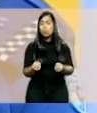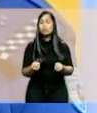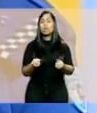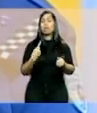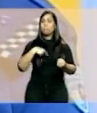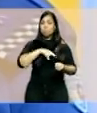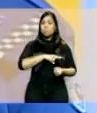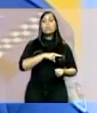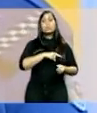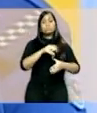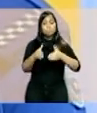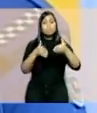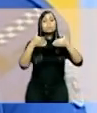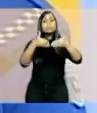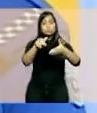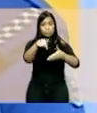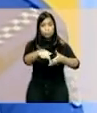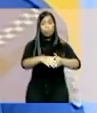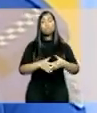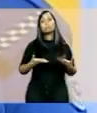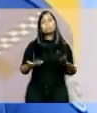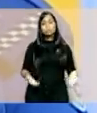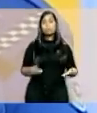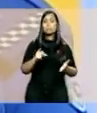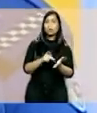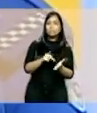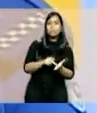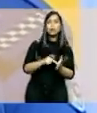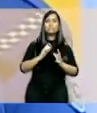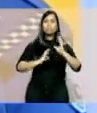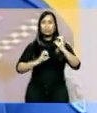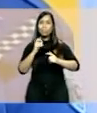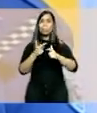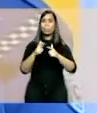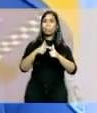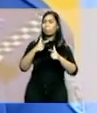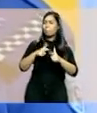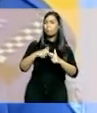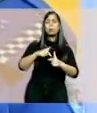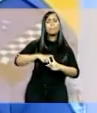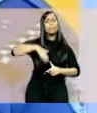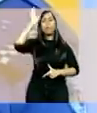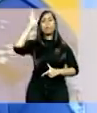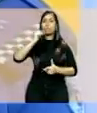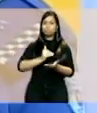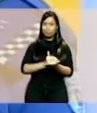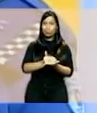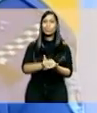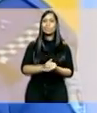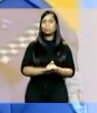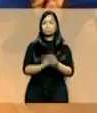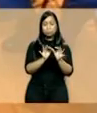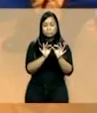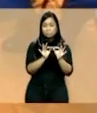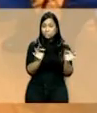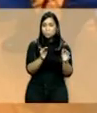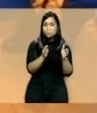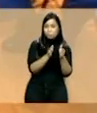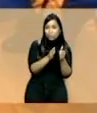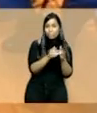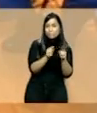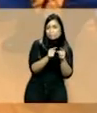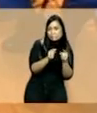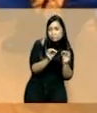nisso. Que na verdade os grandes conflitos, os problemas maiores iniciam dessa forma, nos pequenos.